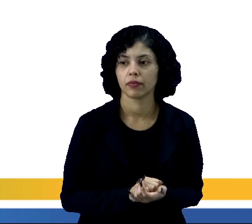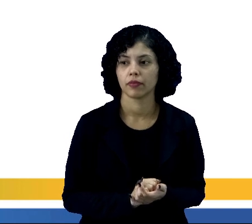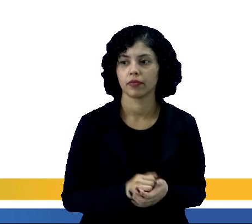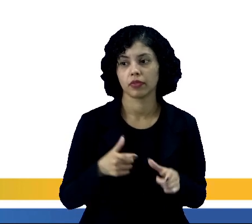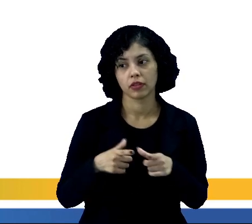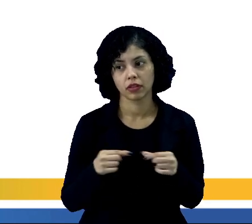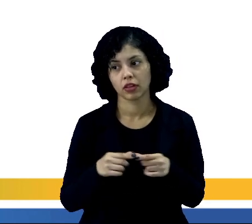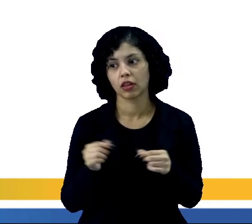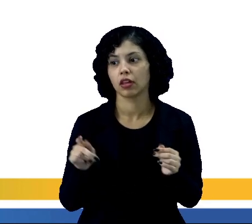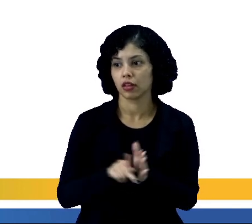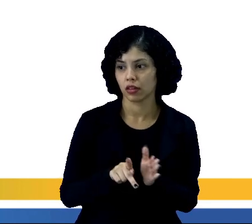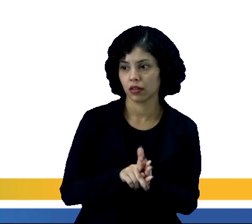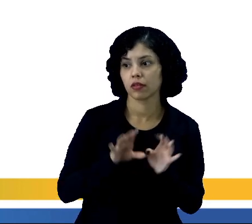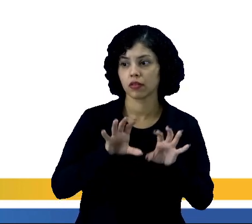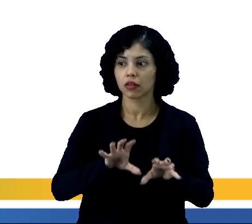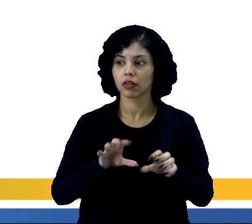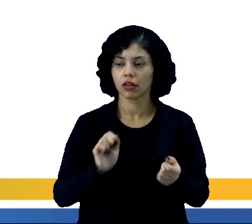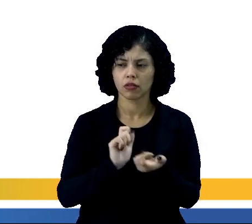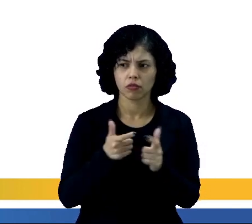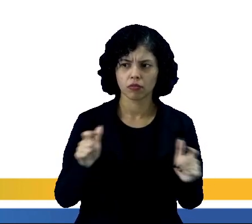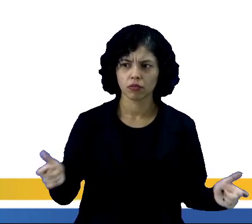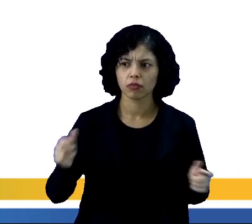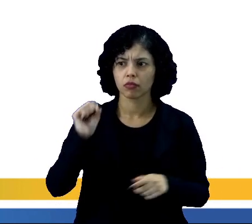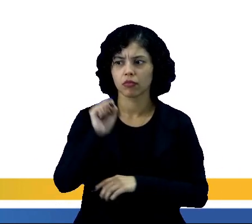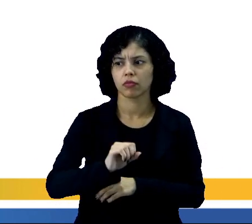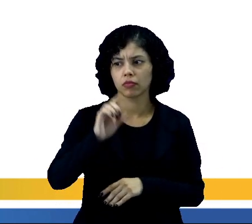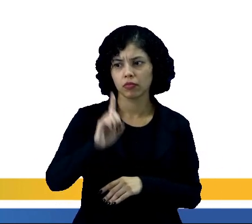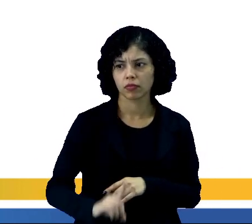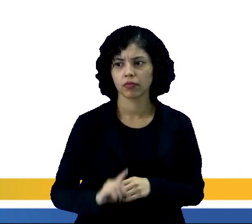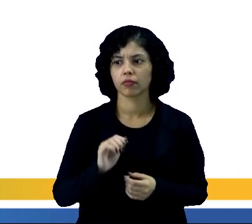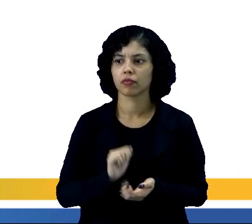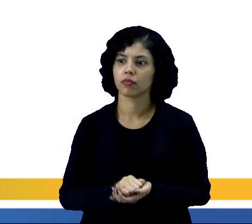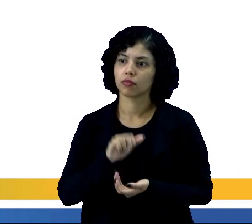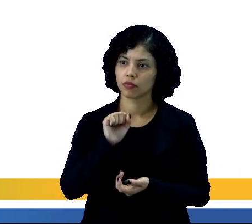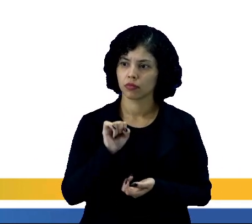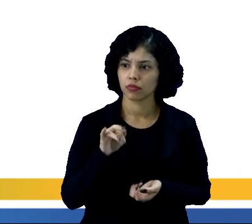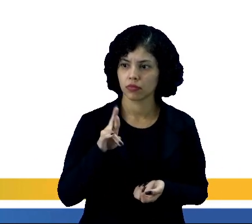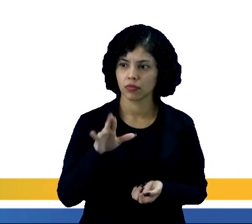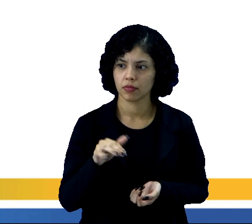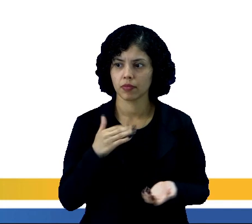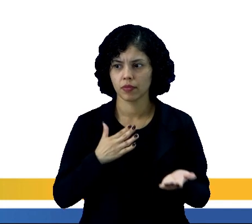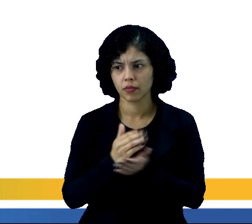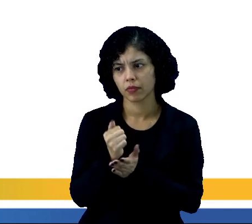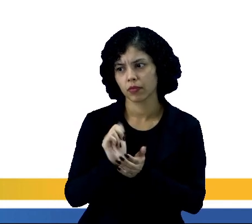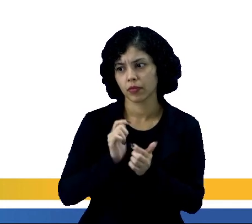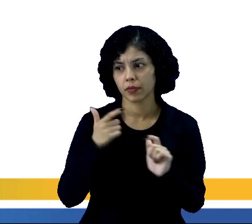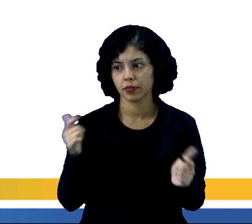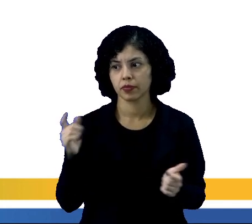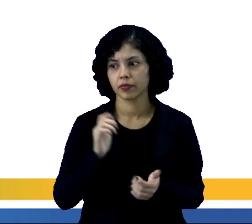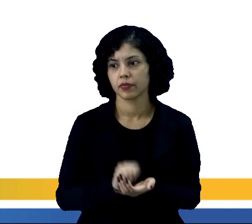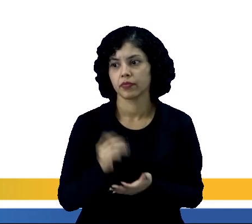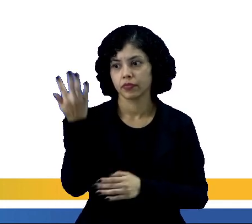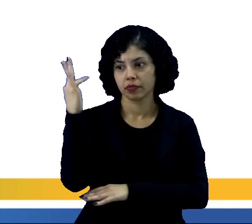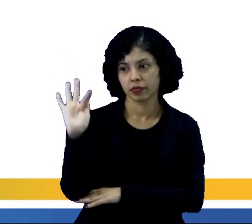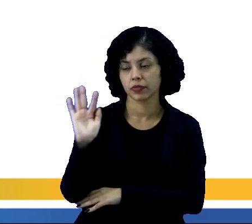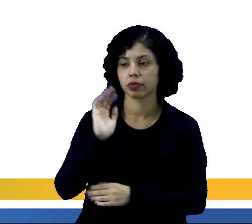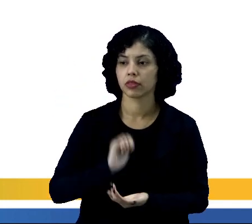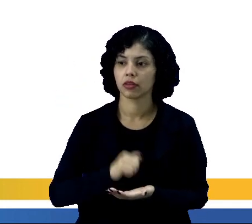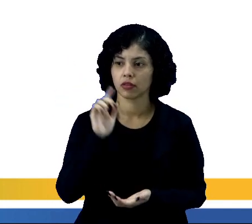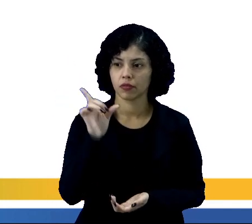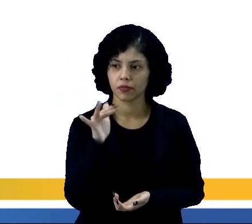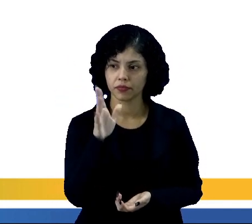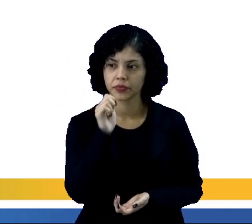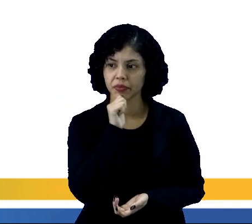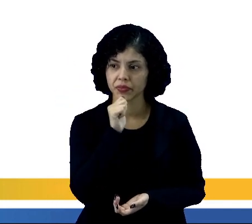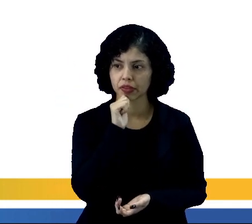aí os japoneses, por sua vez, né, iniciaram sua expansão pelo Sudeste Asiático, né, conquistando as colônias dos britânicos, franceses e holandeses,